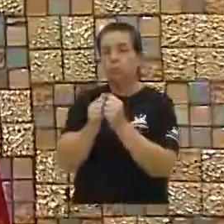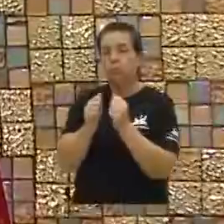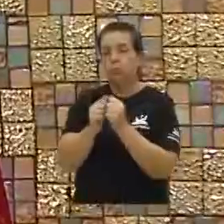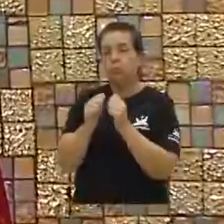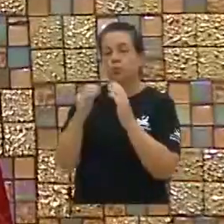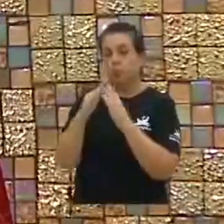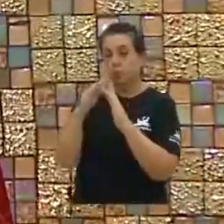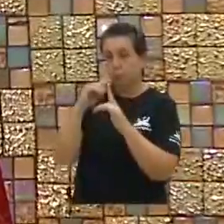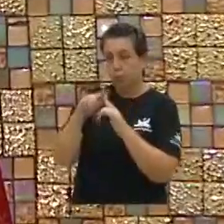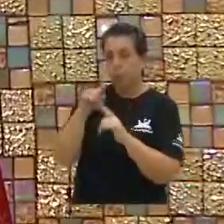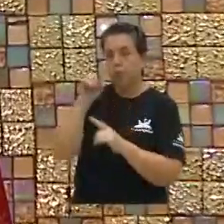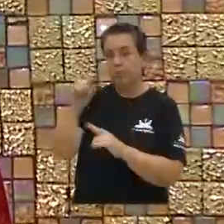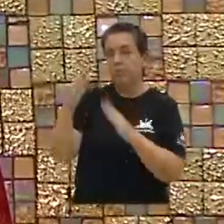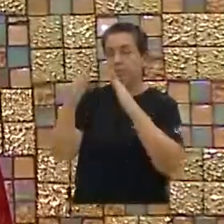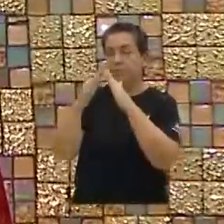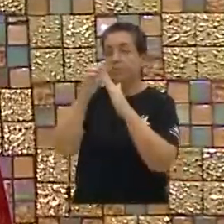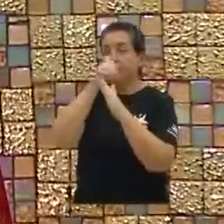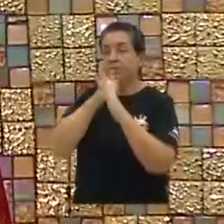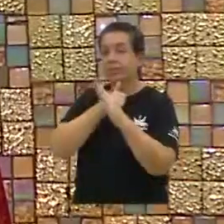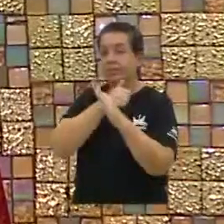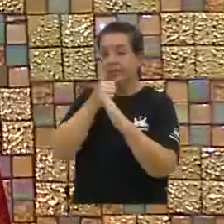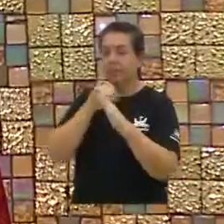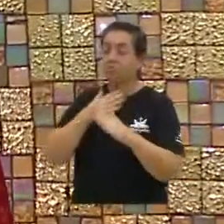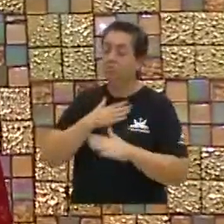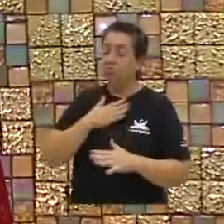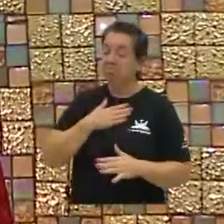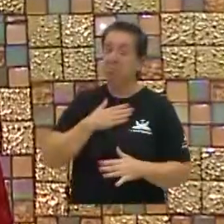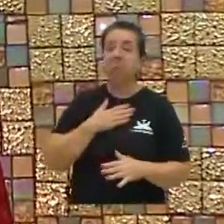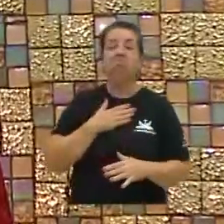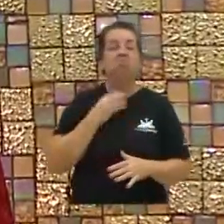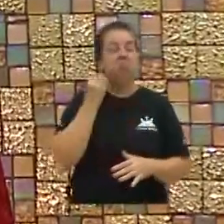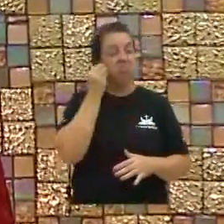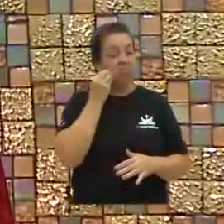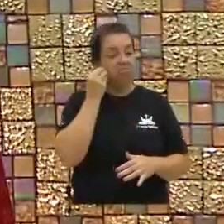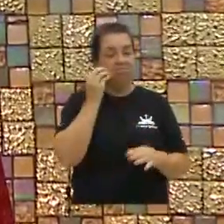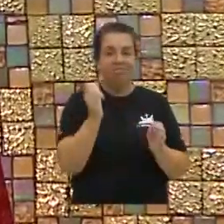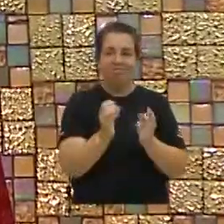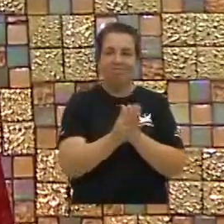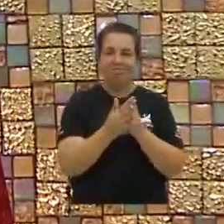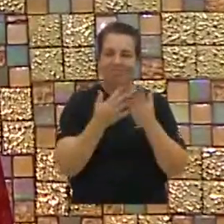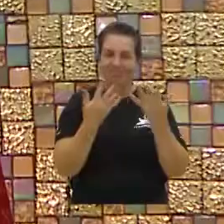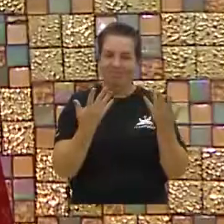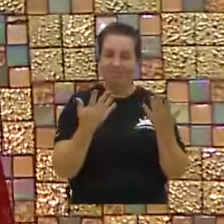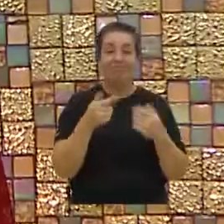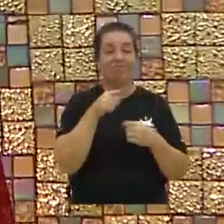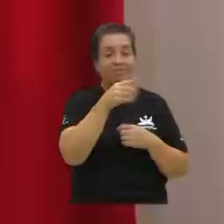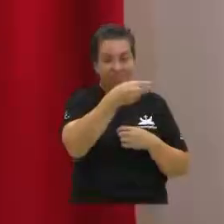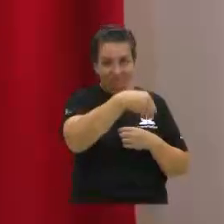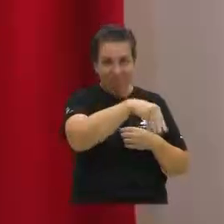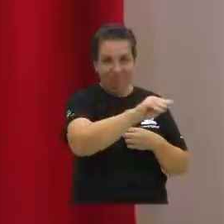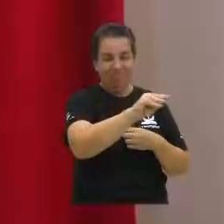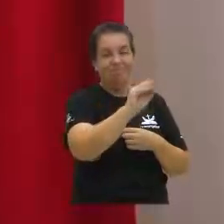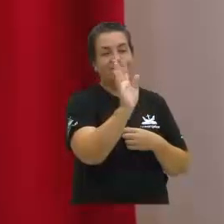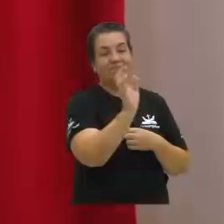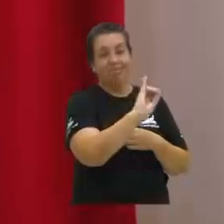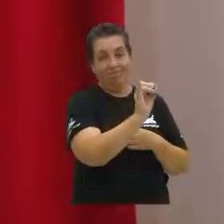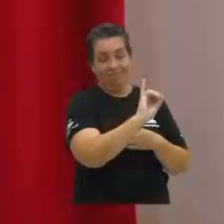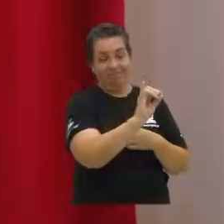na casa de retiros, e foi uma experiência maravilhosa. Leva minha saudação ao pároco.